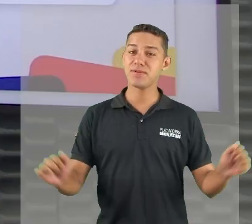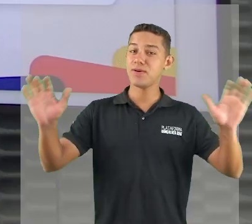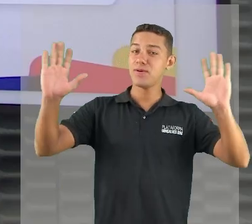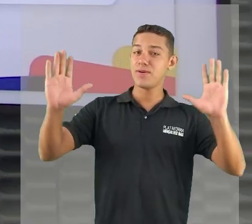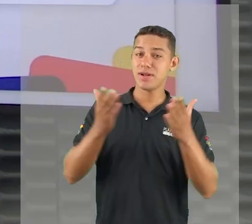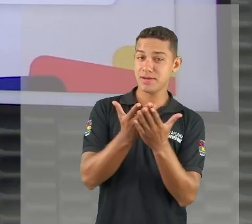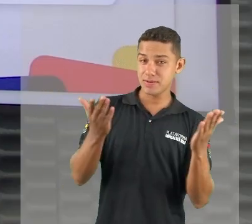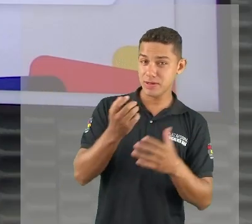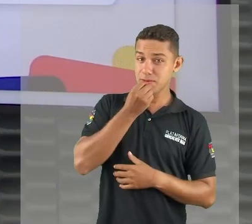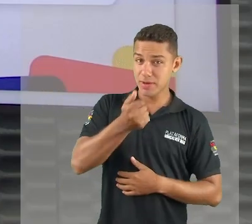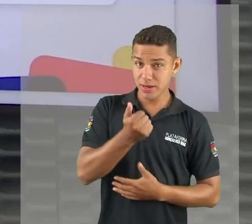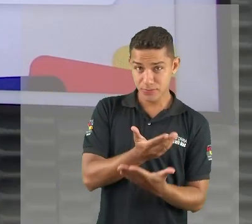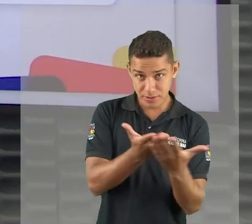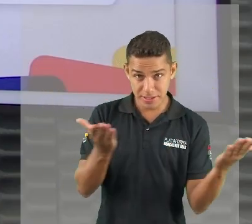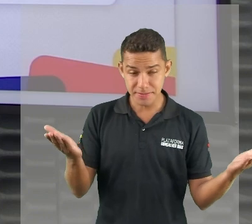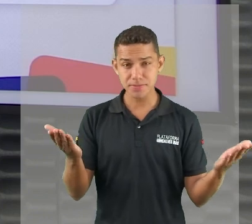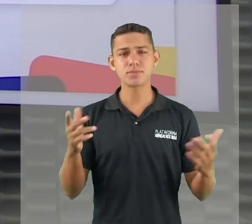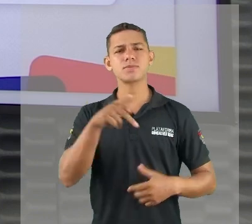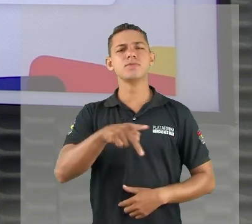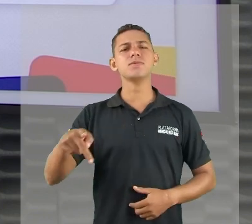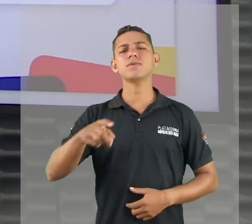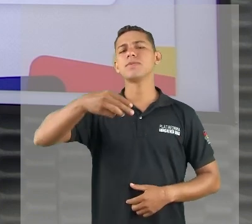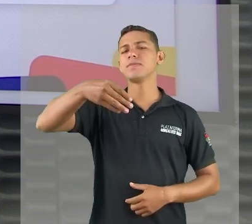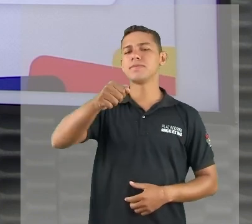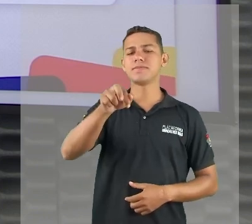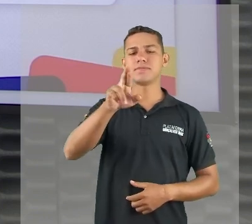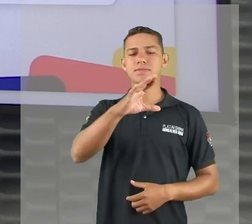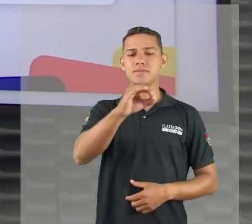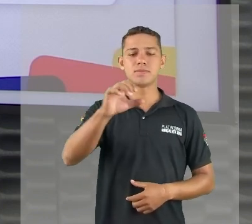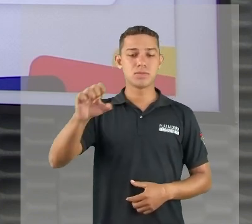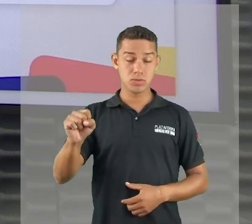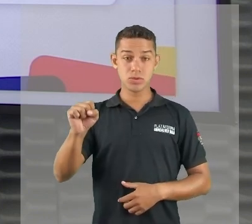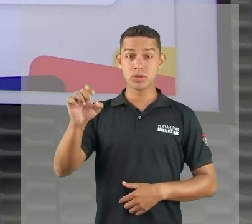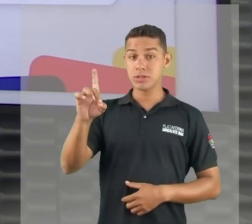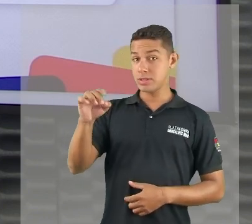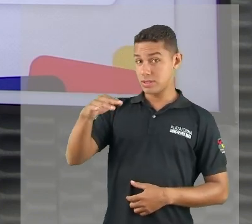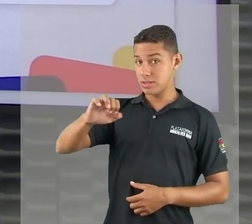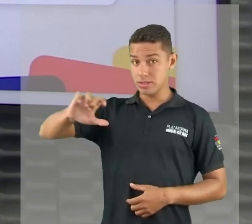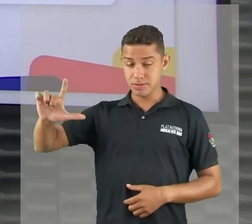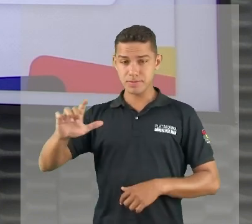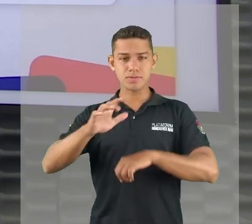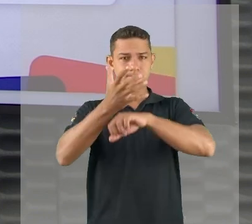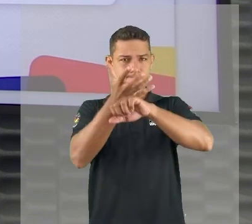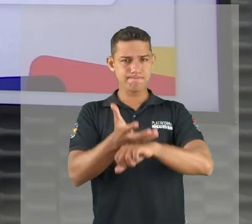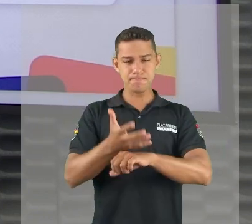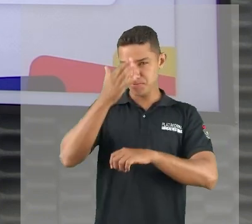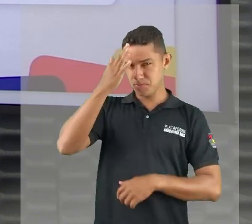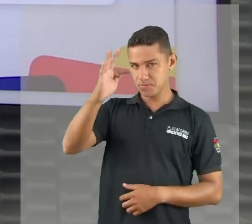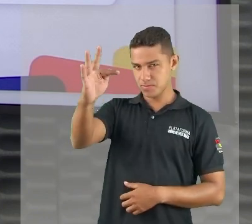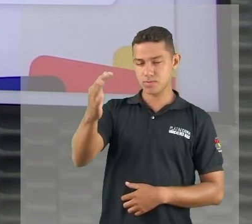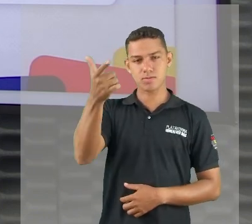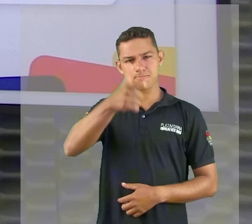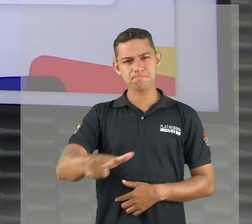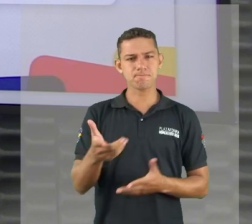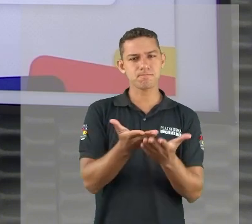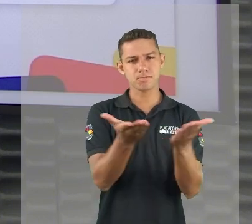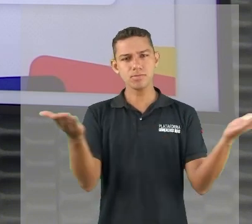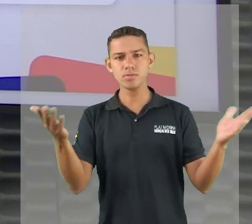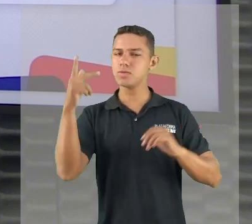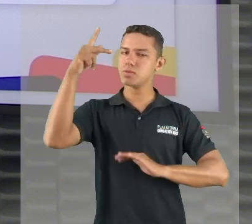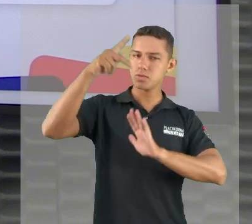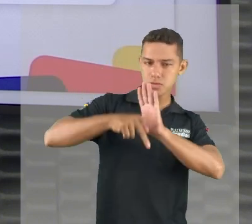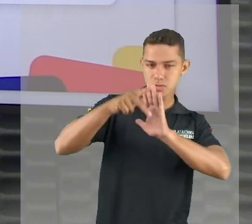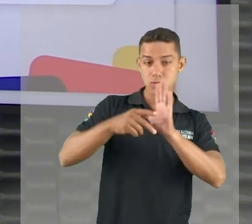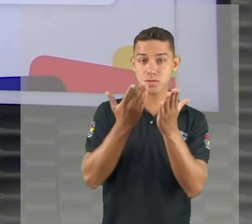Fala pessoal, tudo bem com vocês? Professor Marcos Daniel de Filosofia, mais uma vez aqui com vocês neste grandioso